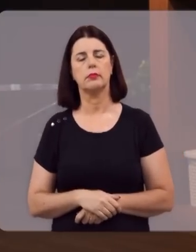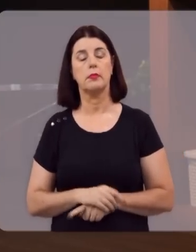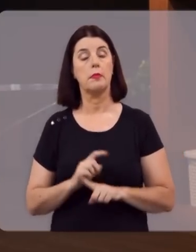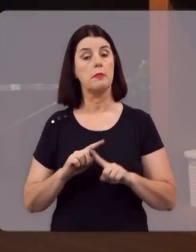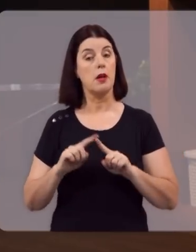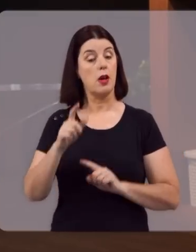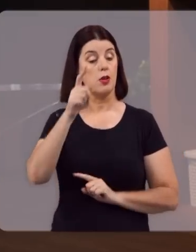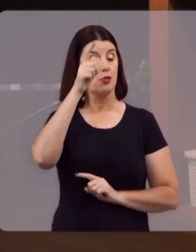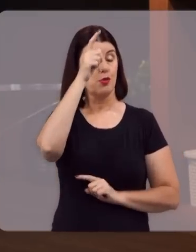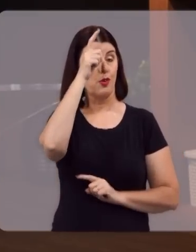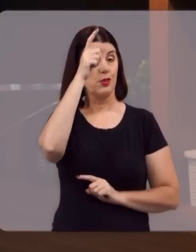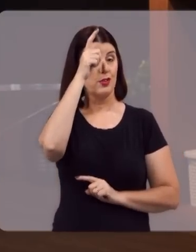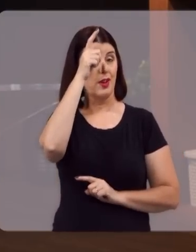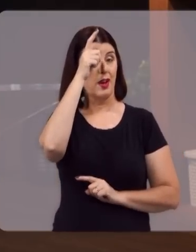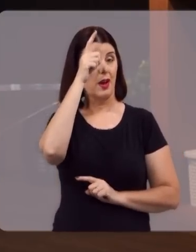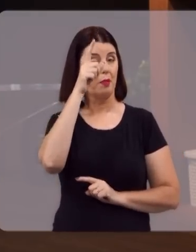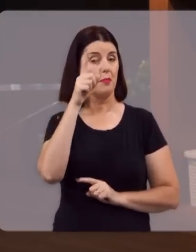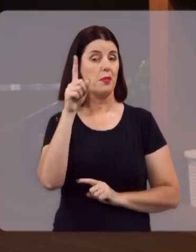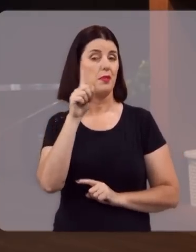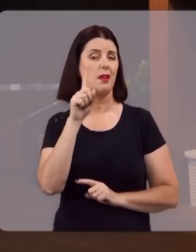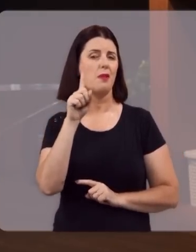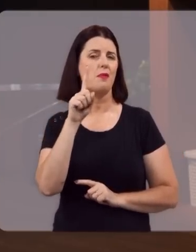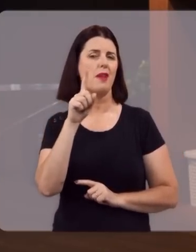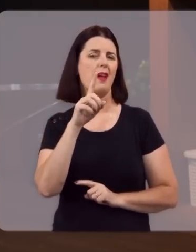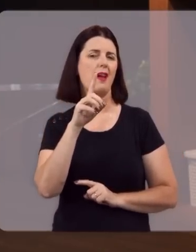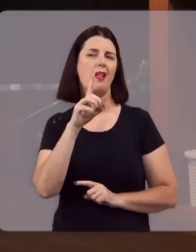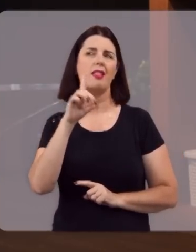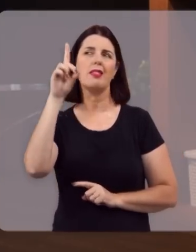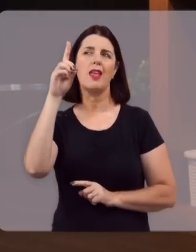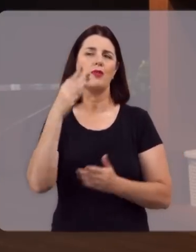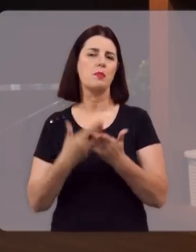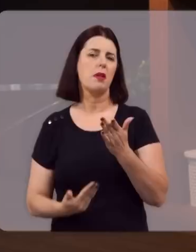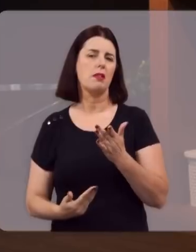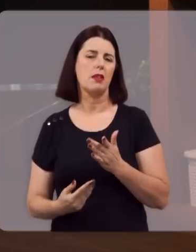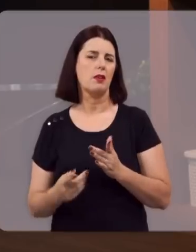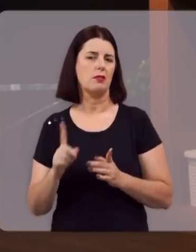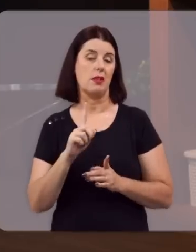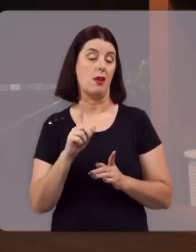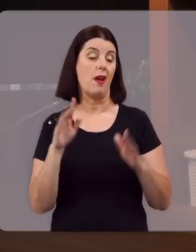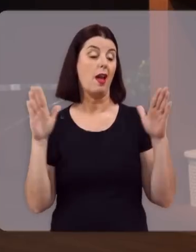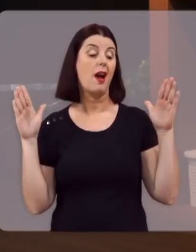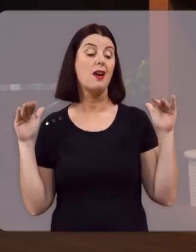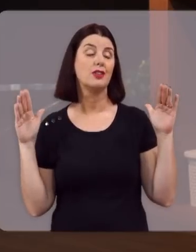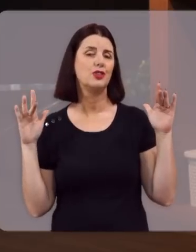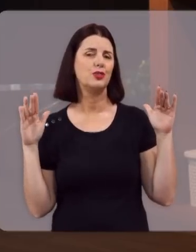Porém, o diabo não é uma divindade caída. O diabo é um anjo caído.